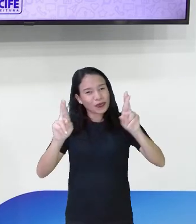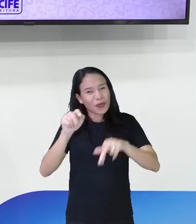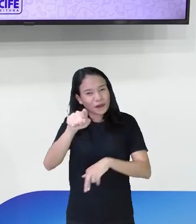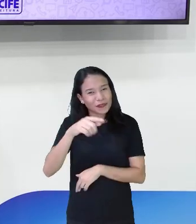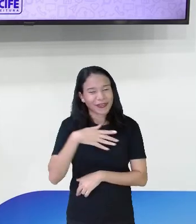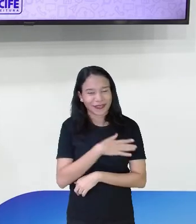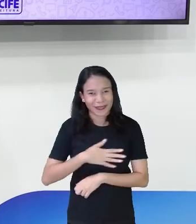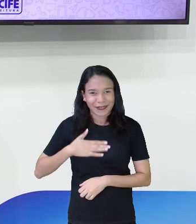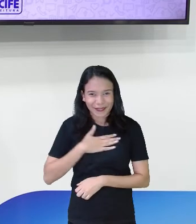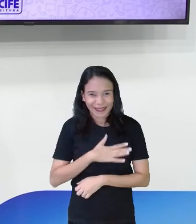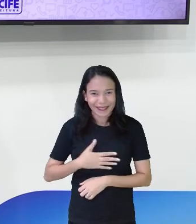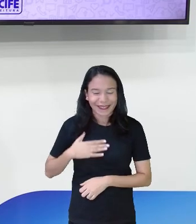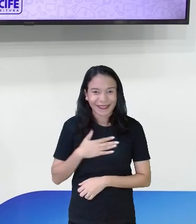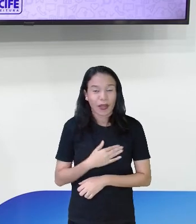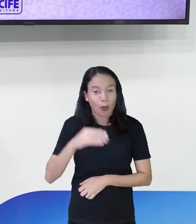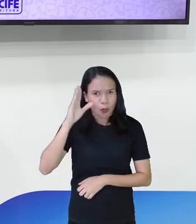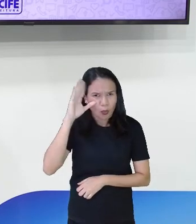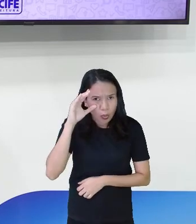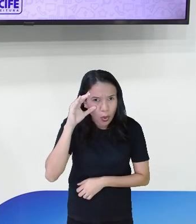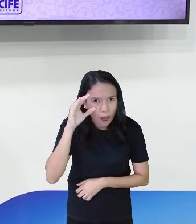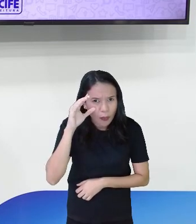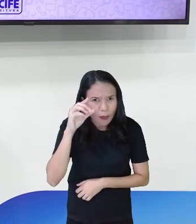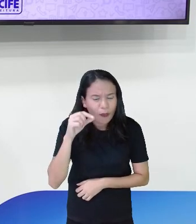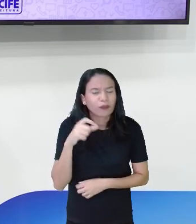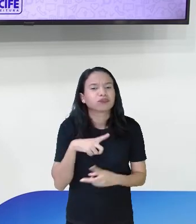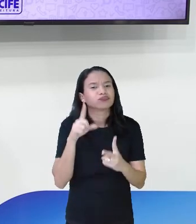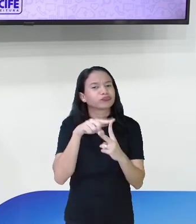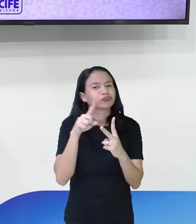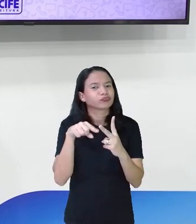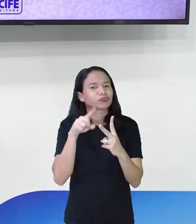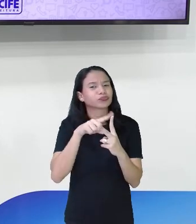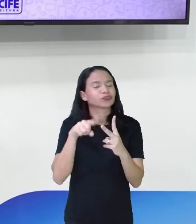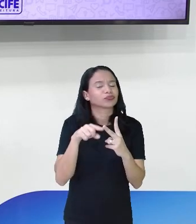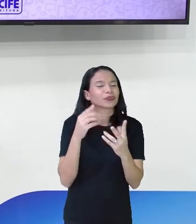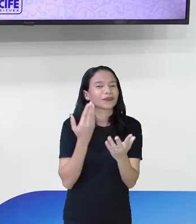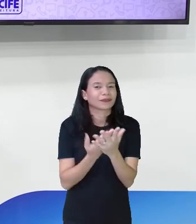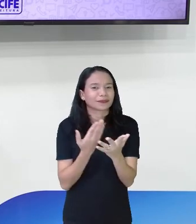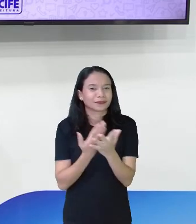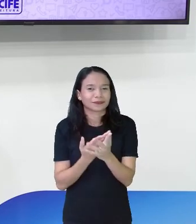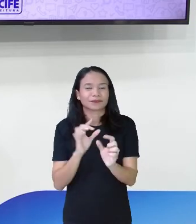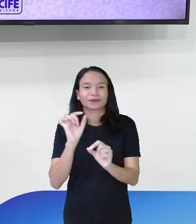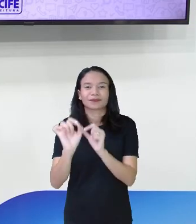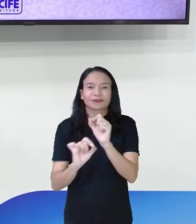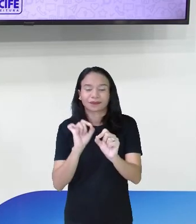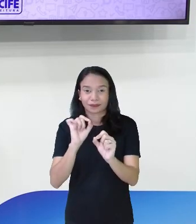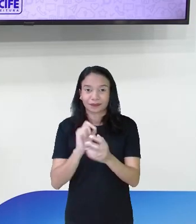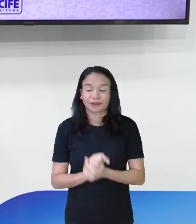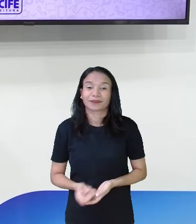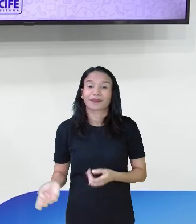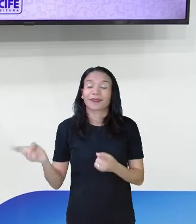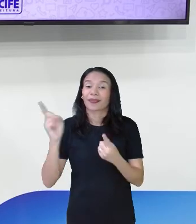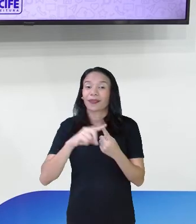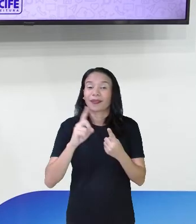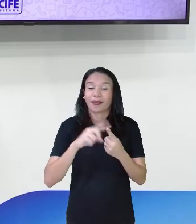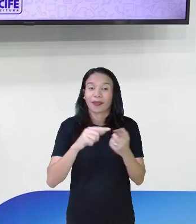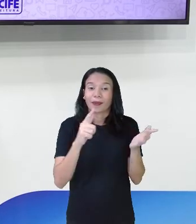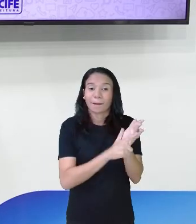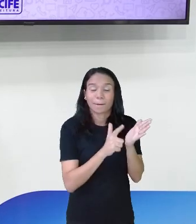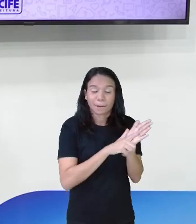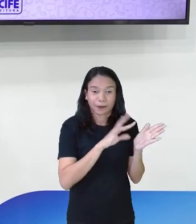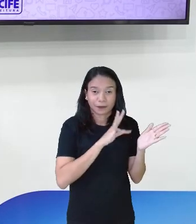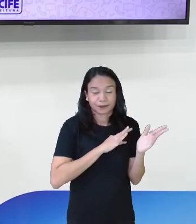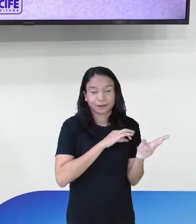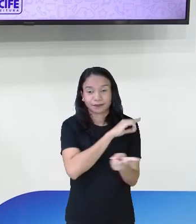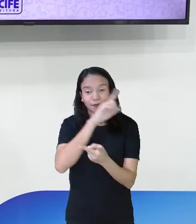tenham gostado. Ficou curioso? Você tem duas coisinhas para estudar depois da aula de matemática. Tanto sobre fichas